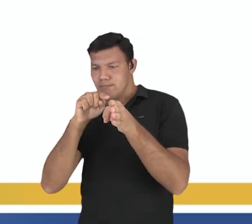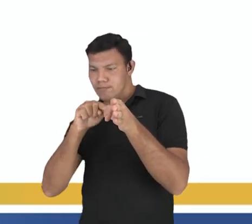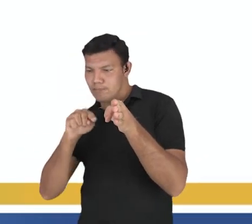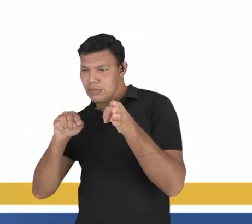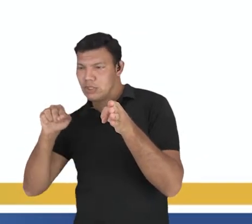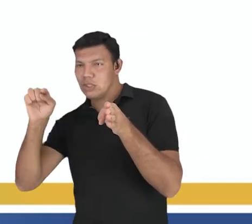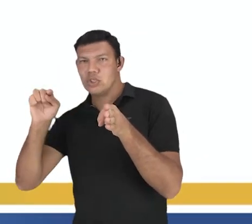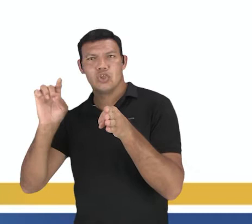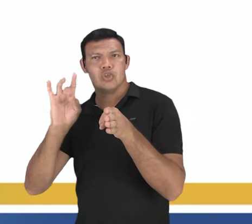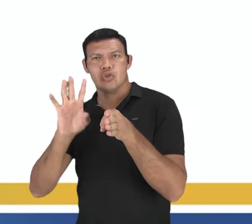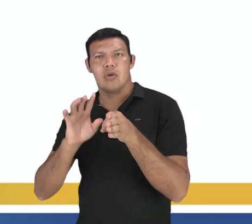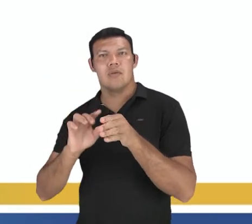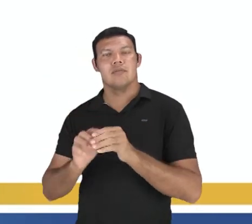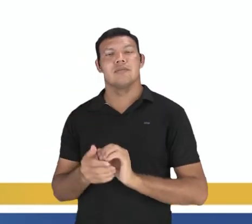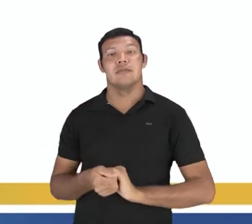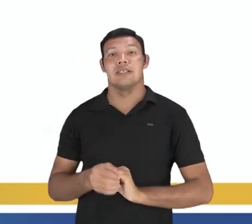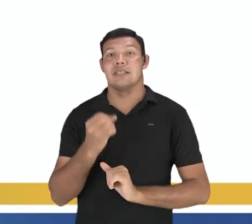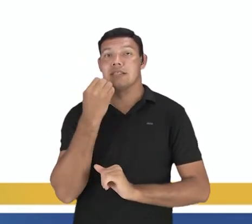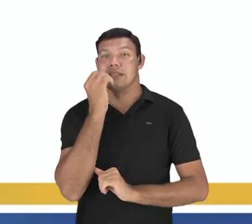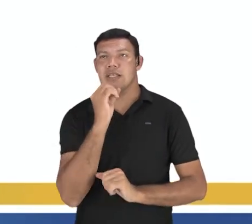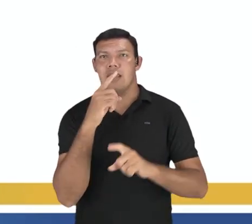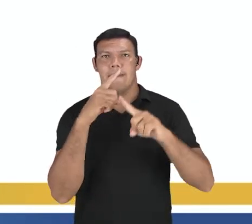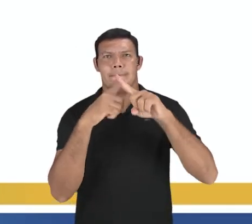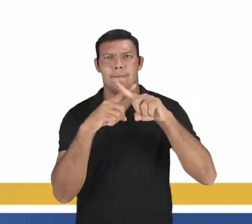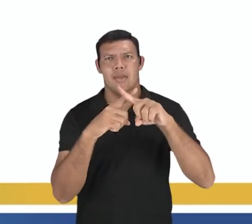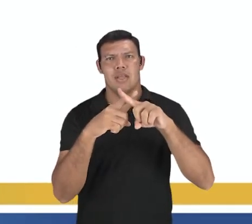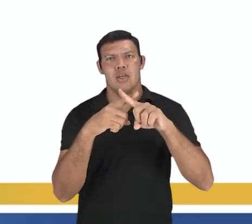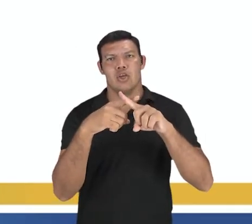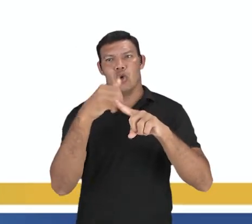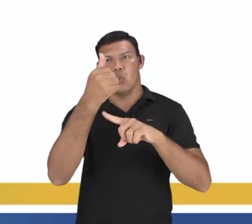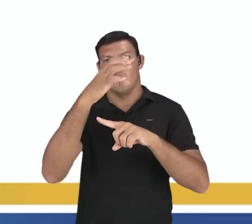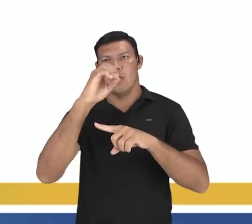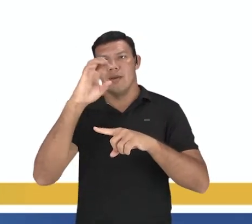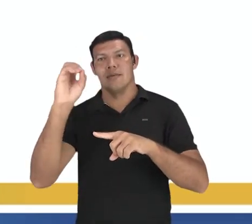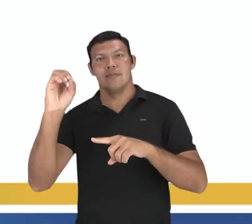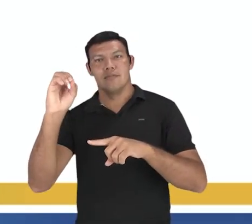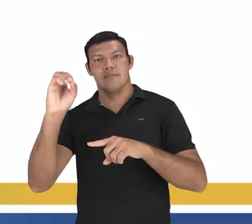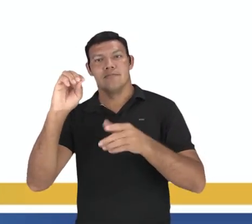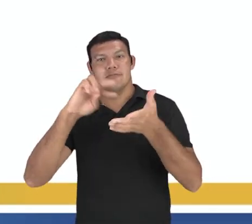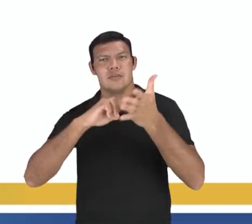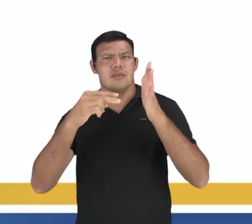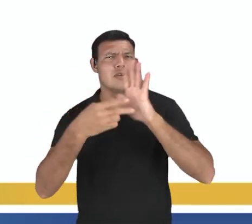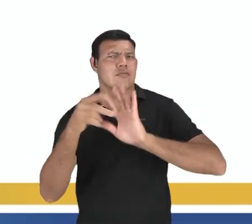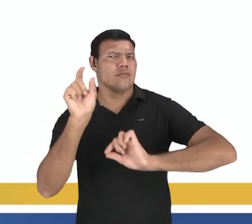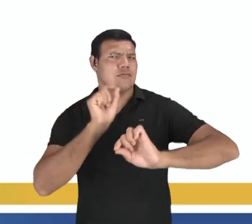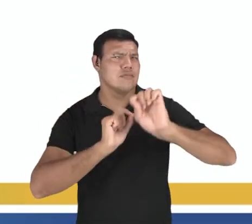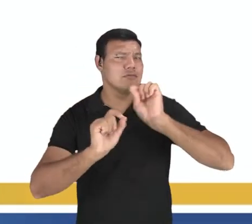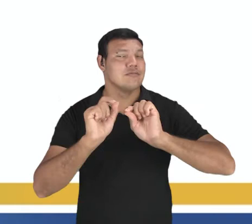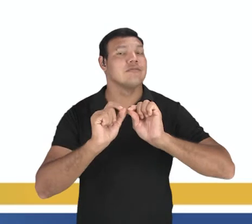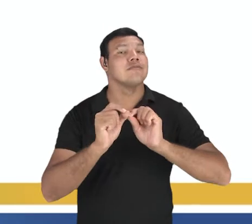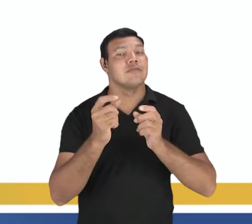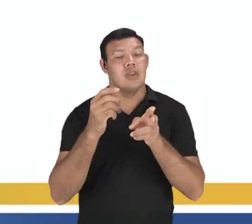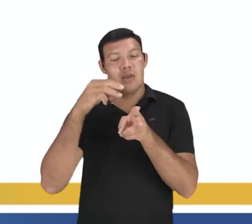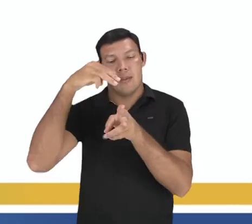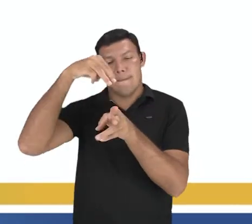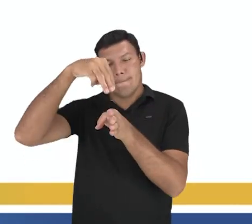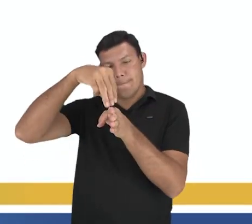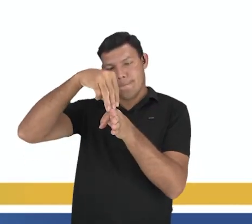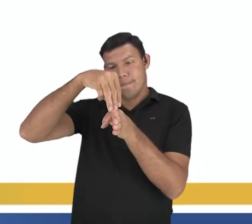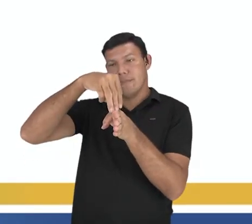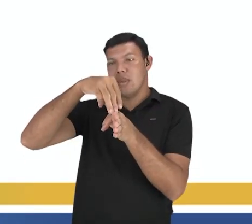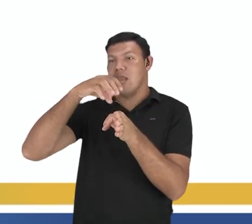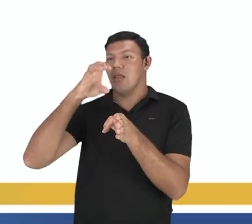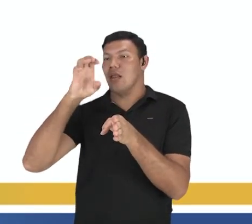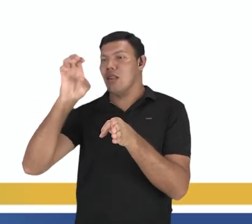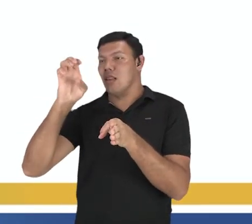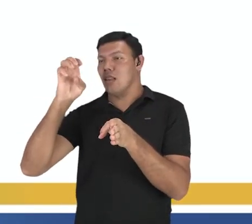uma casinha para direita E se eu tivesse fazer uma modificação por mil significado o que que eu quero andar três